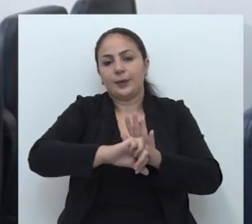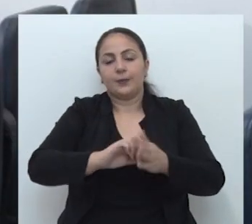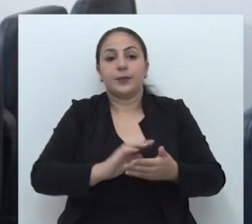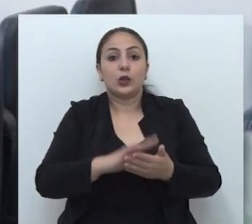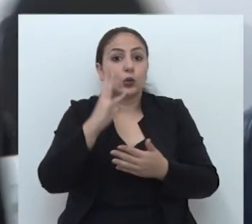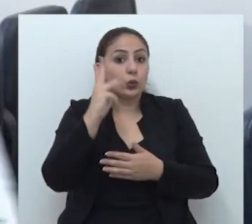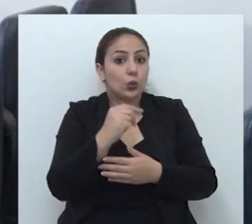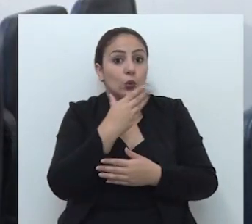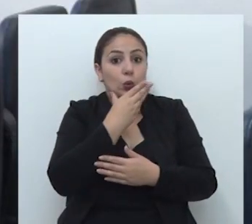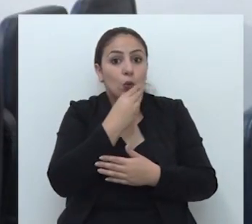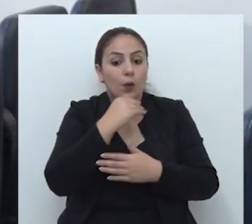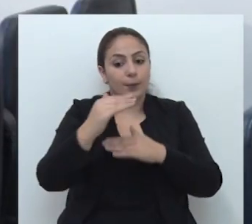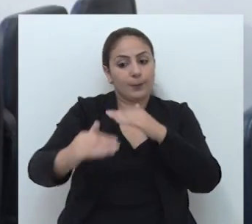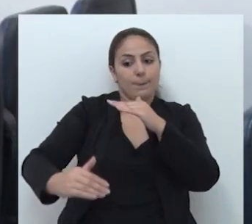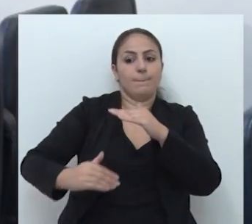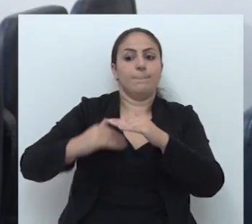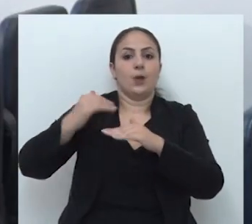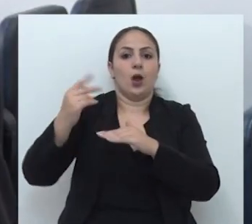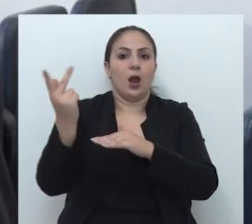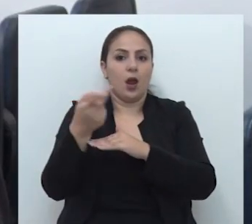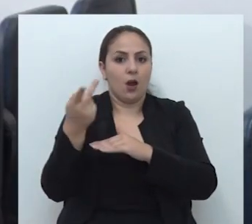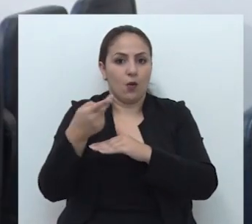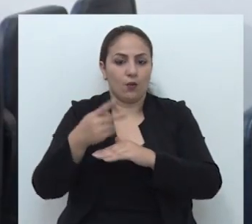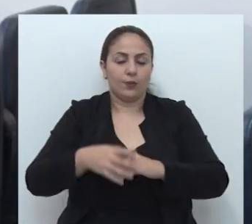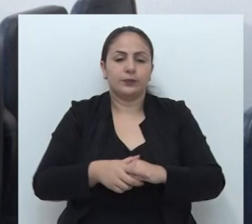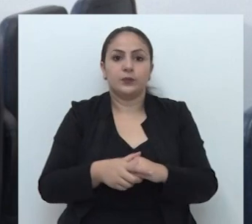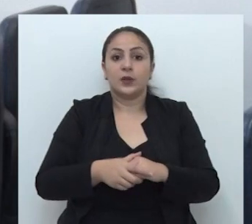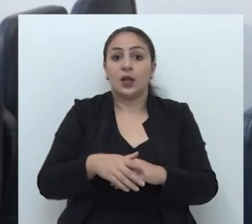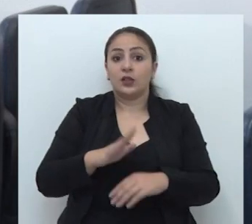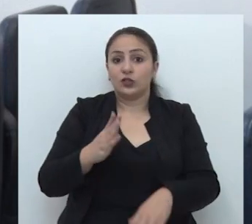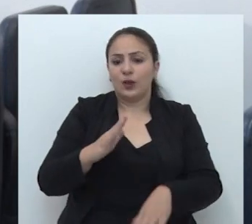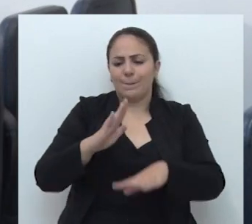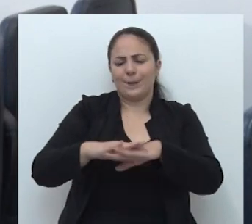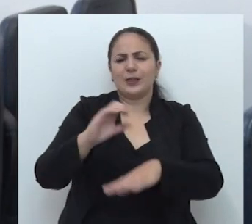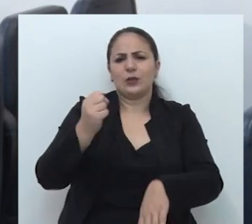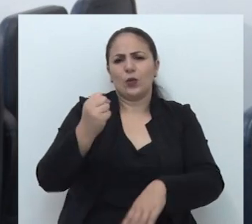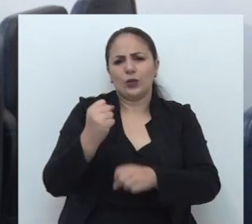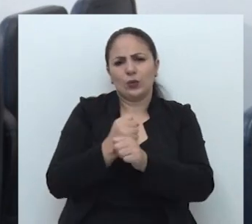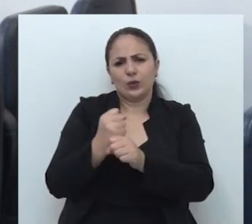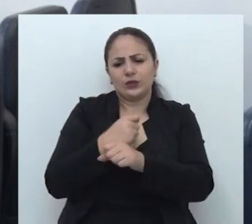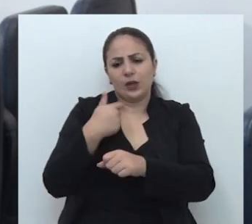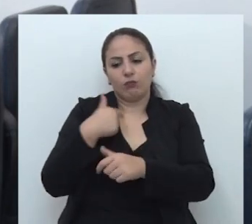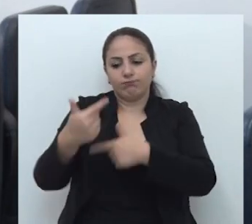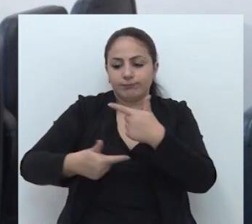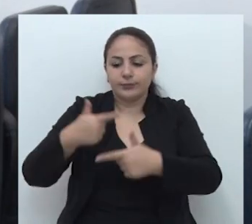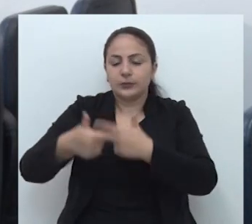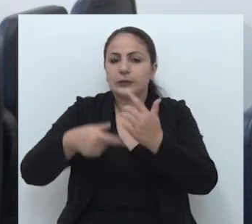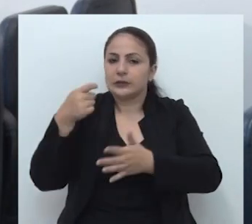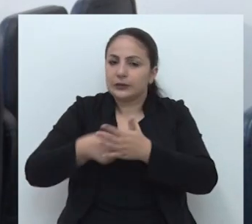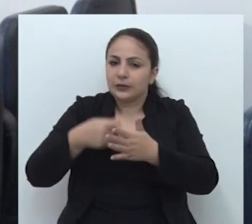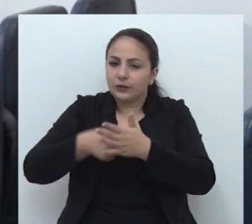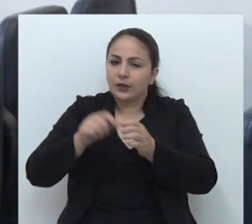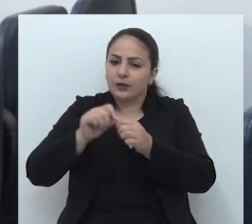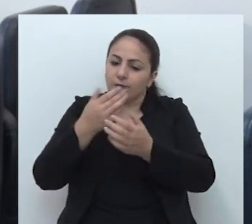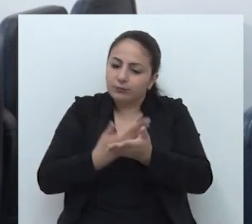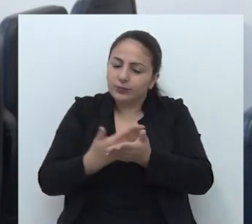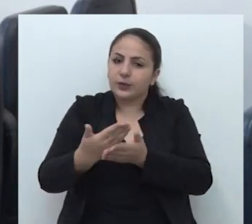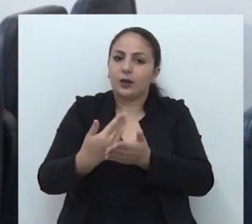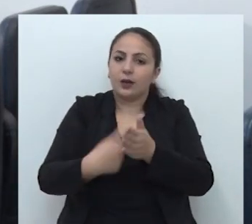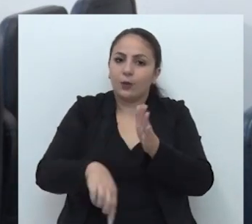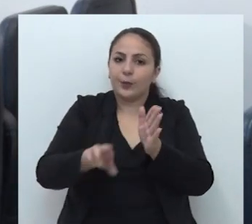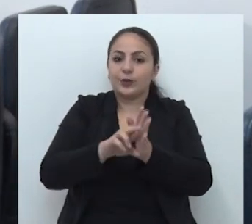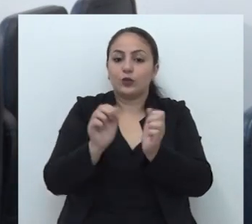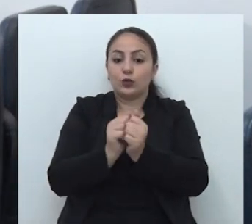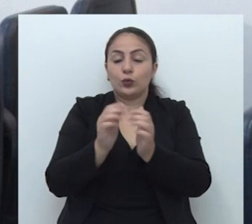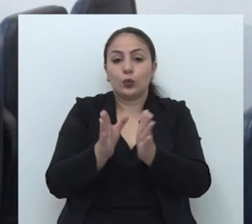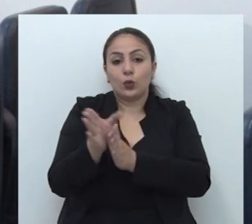todo homem é maior que o seu erro. Já fazem mais de 8 anos que eu estou lá trabalhando, enfim, tentando fazer algumas iniciativas junto com o grupo do